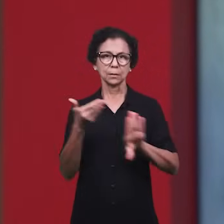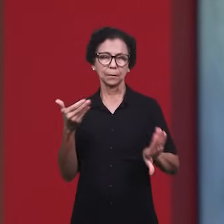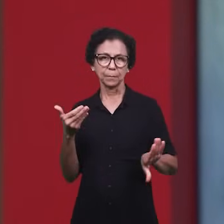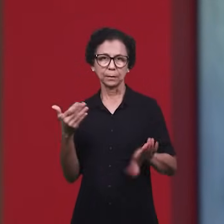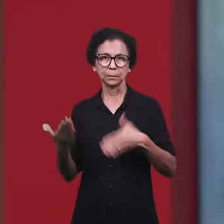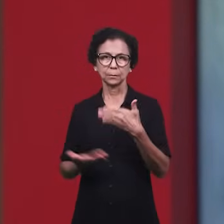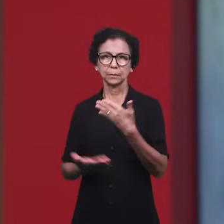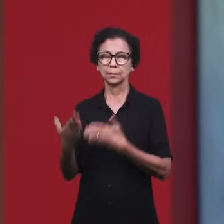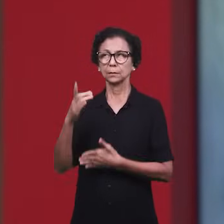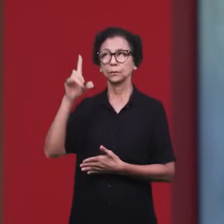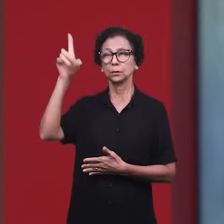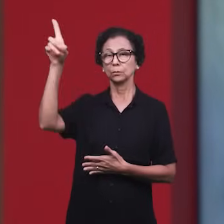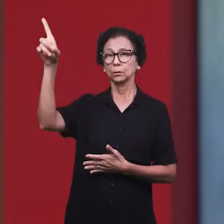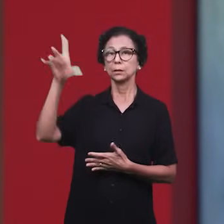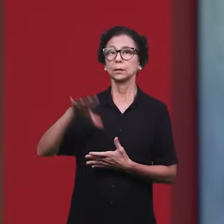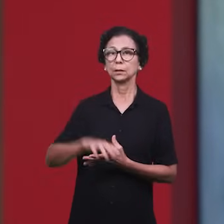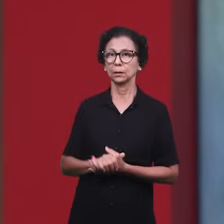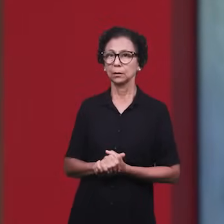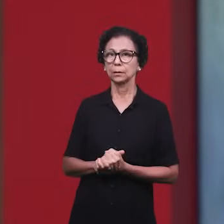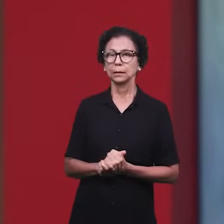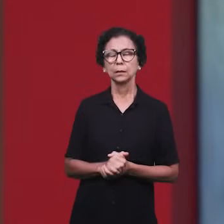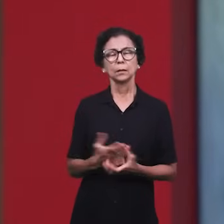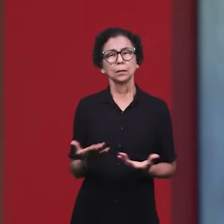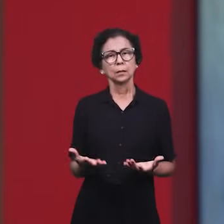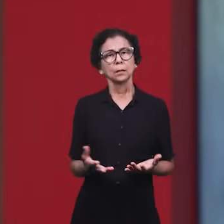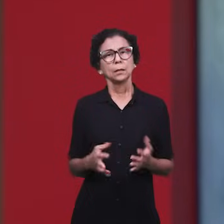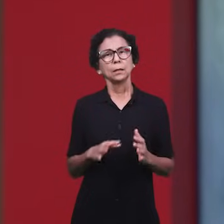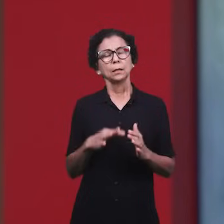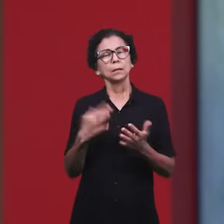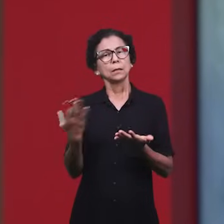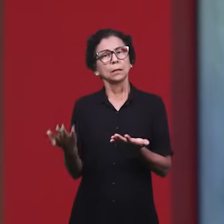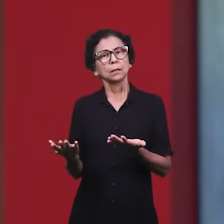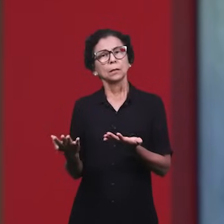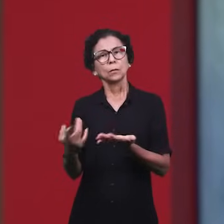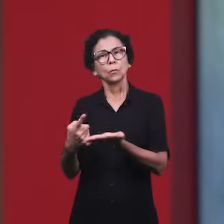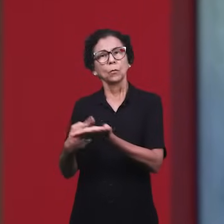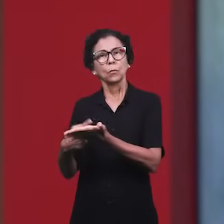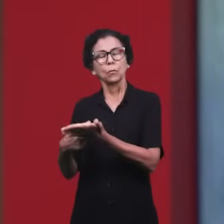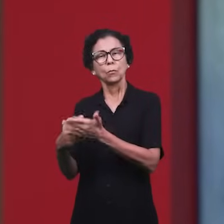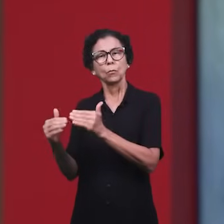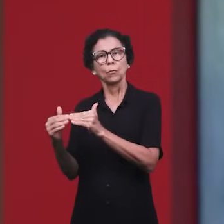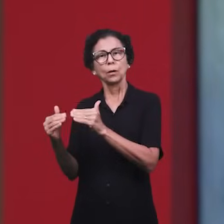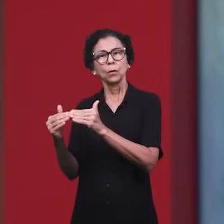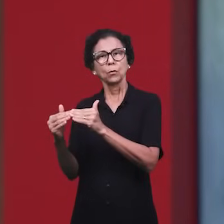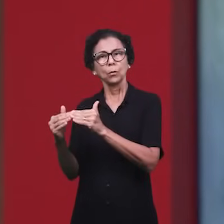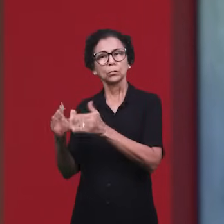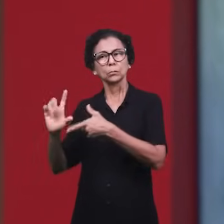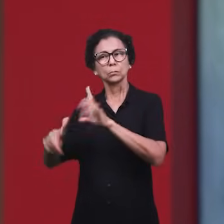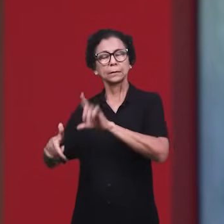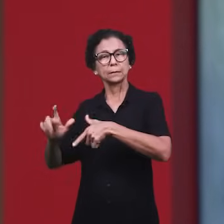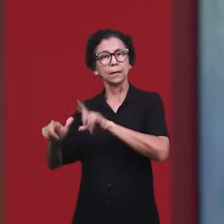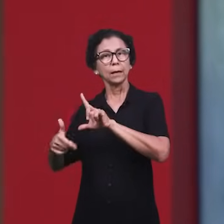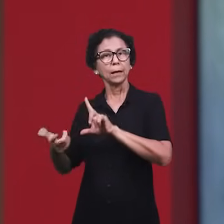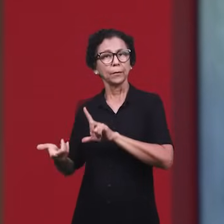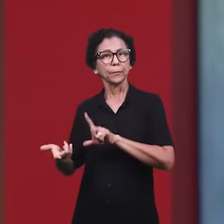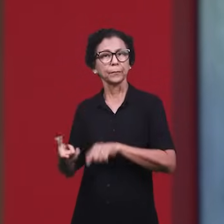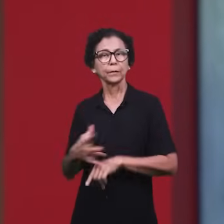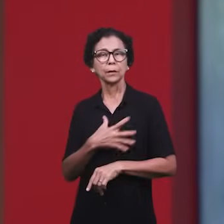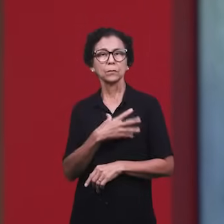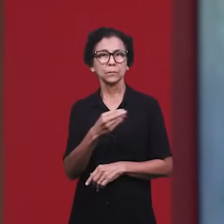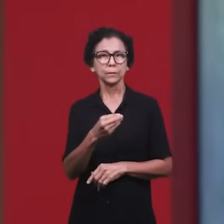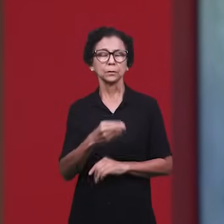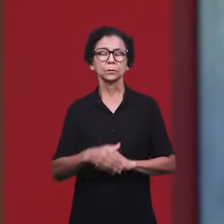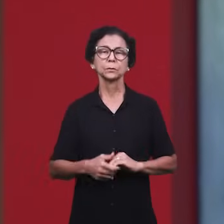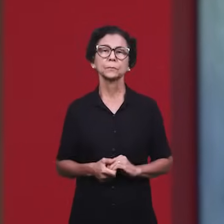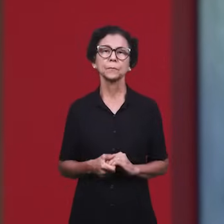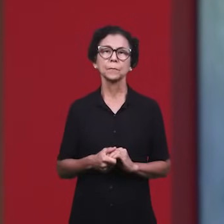porque fazia parte do conserto de Deus para Israel não era simplesmente para aqueles que já estavam mas aqueles que viriam os filhos